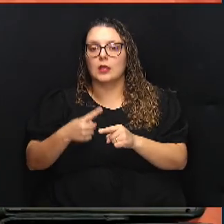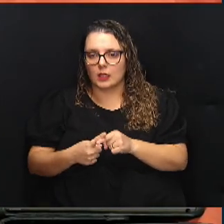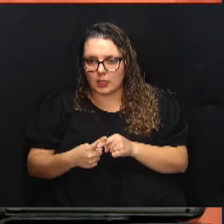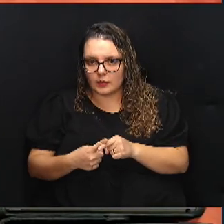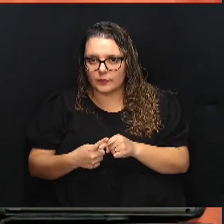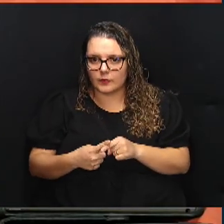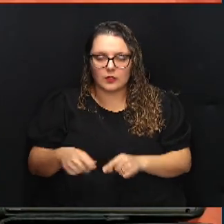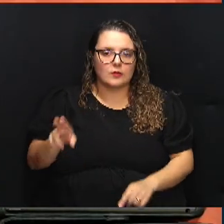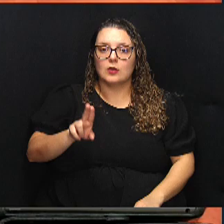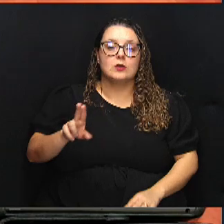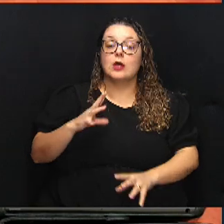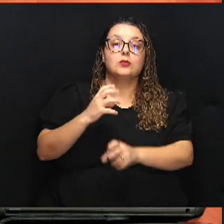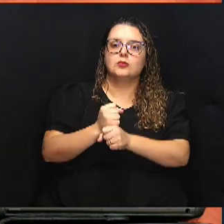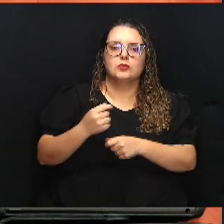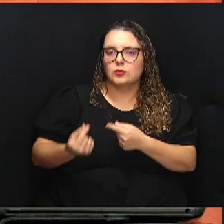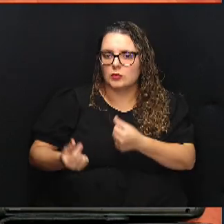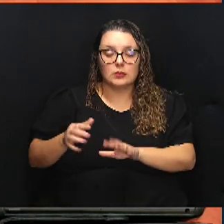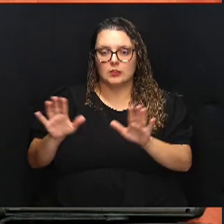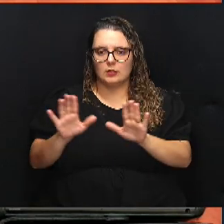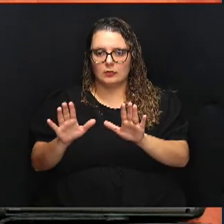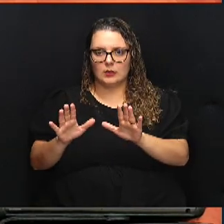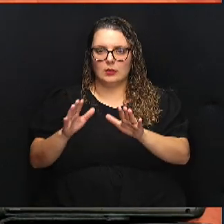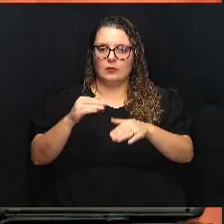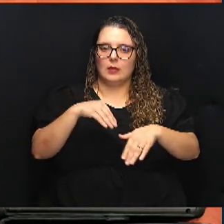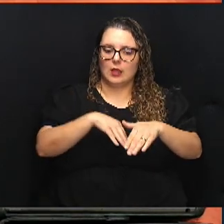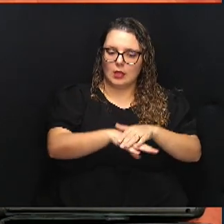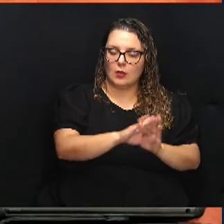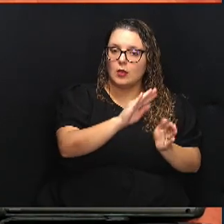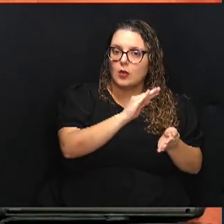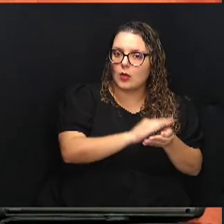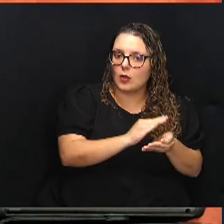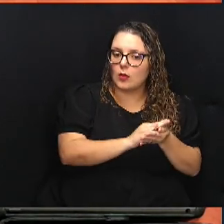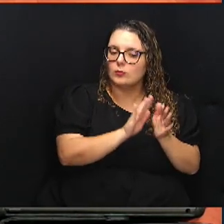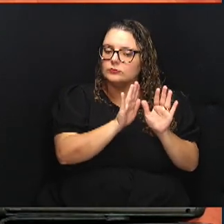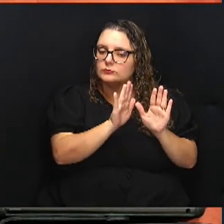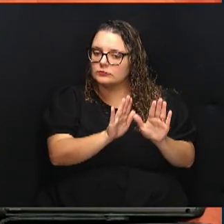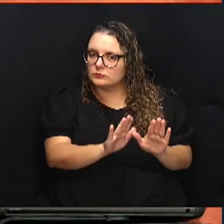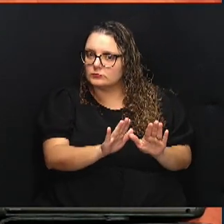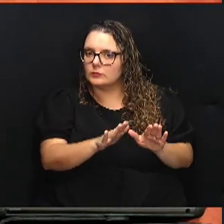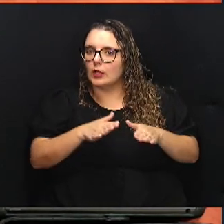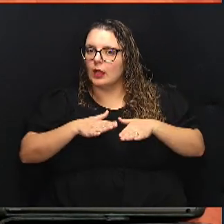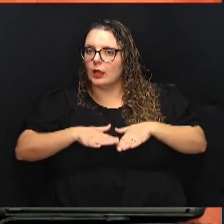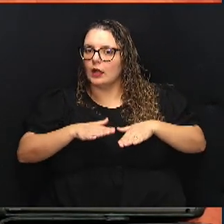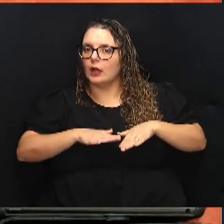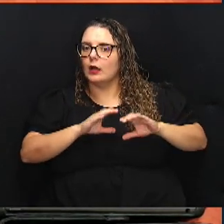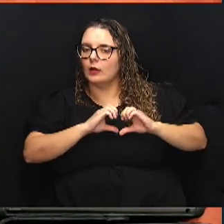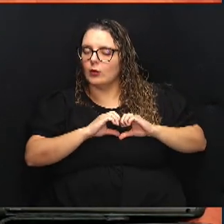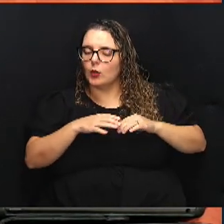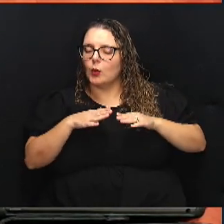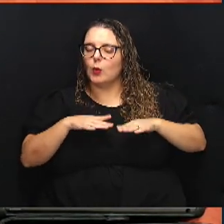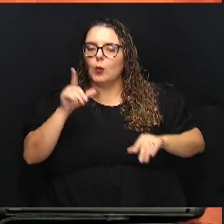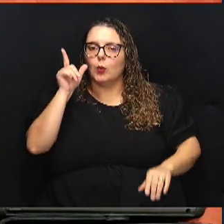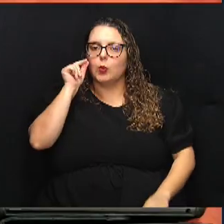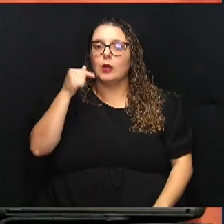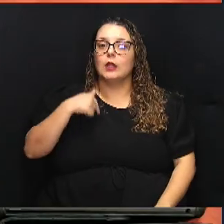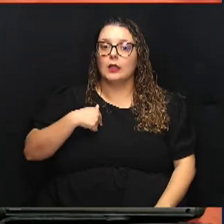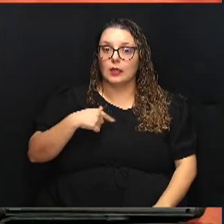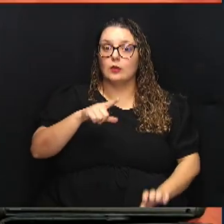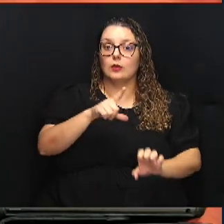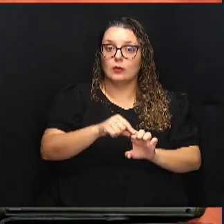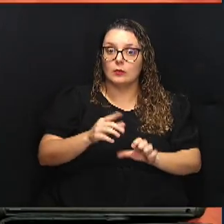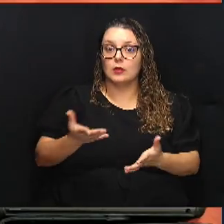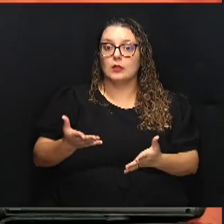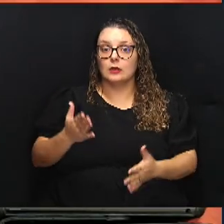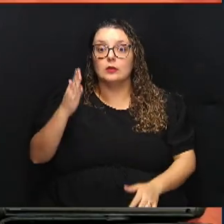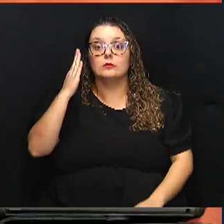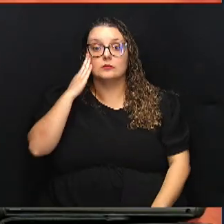vai usar todo esse dinheiro? Não. Ele é aquela reserva que fica lá acalmando o teu coração. Eu empreendi assim e